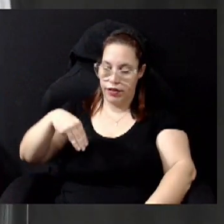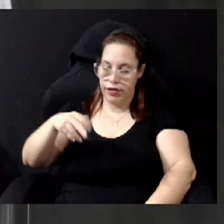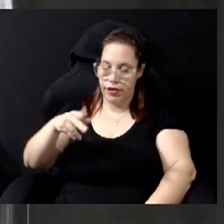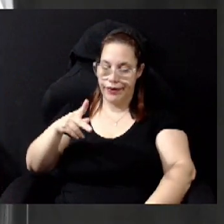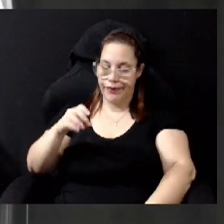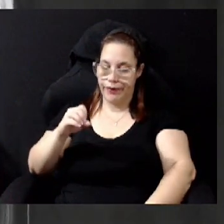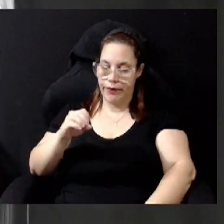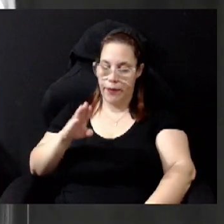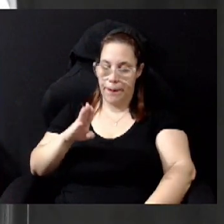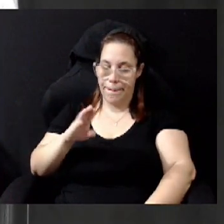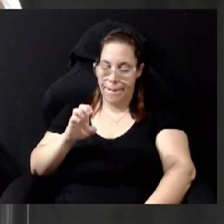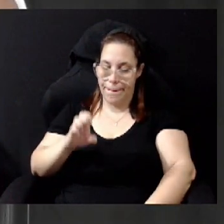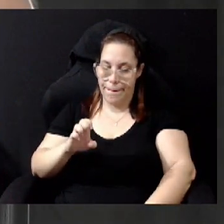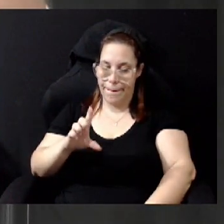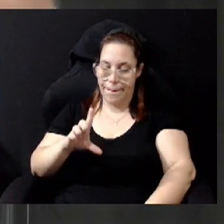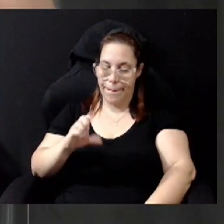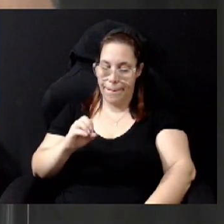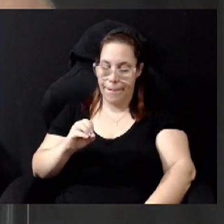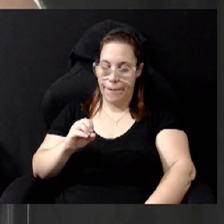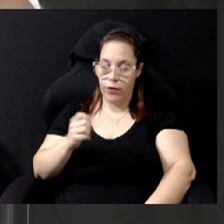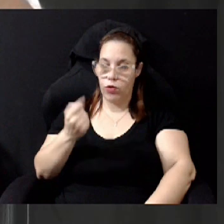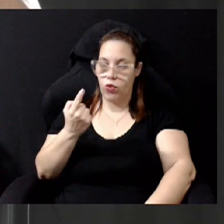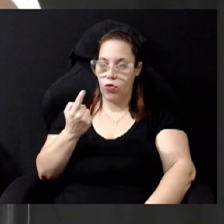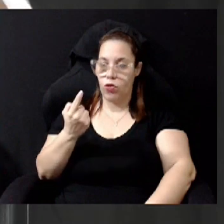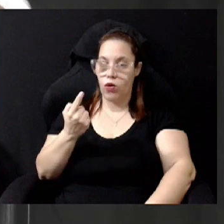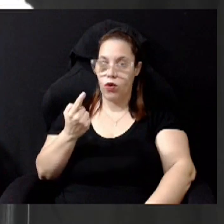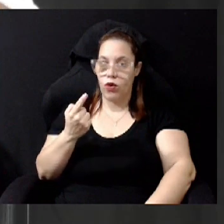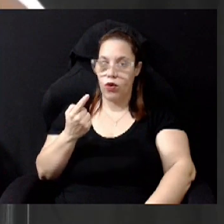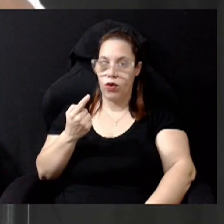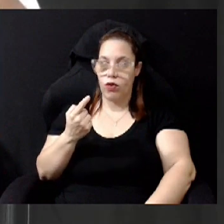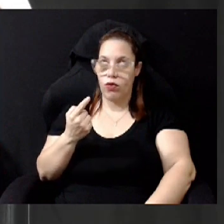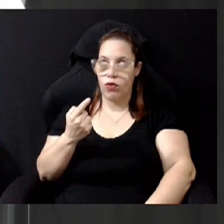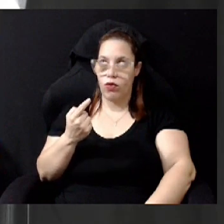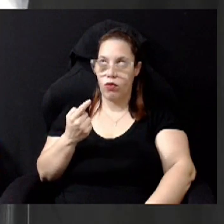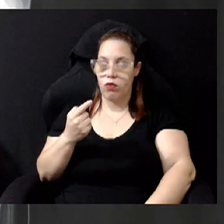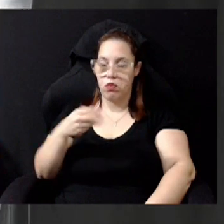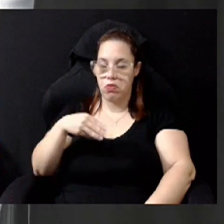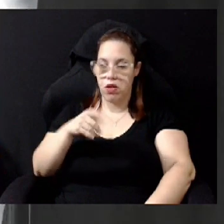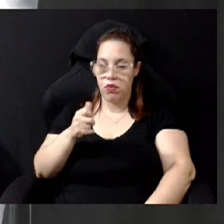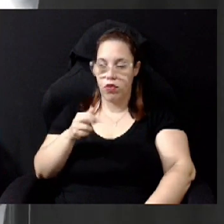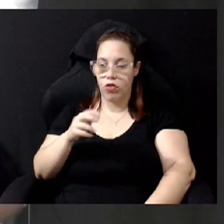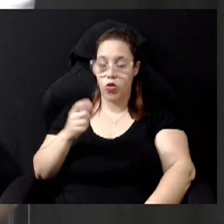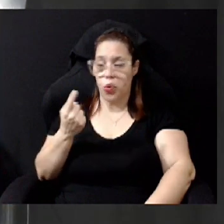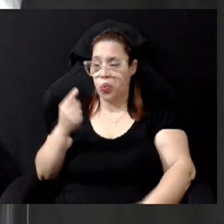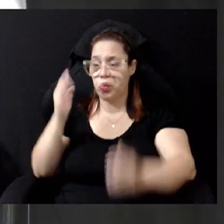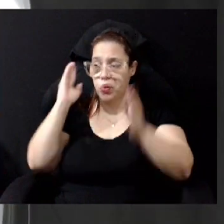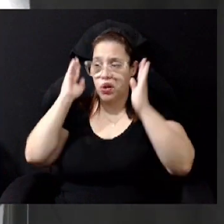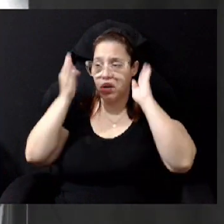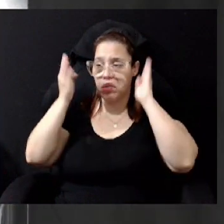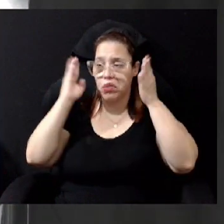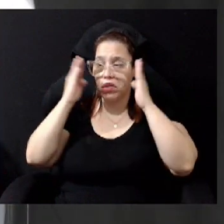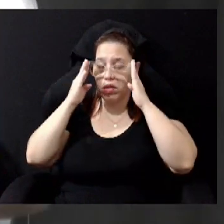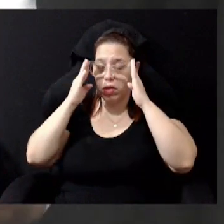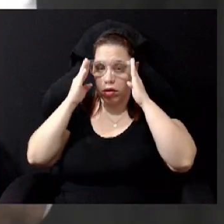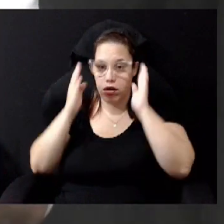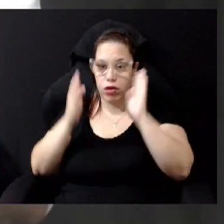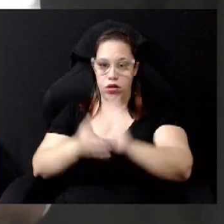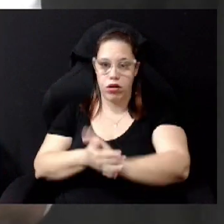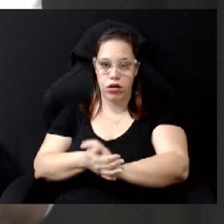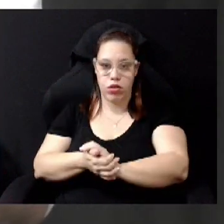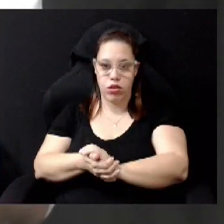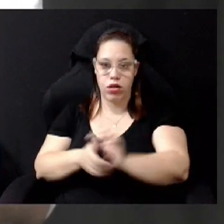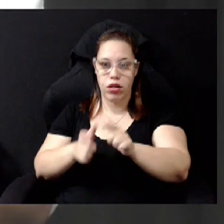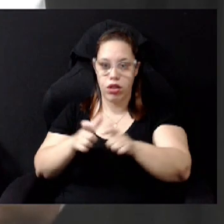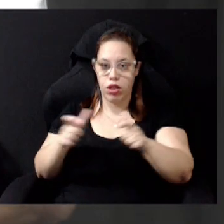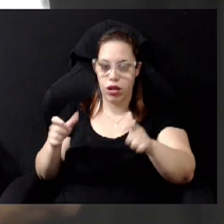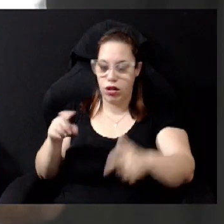uma patrol, uma máquina, um caminhão. Ela tem o tamanho de Vinhedo. Não agora, acho que